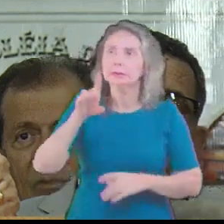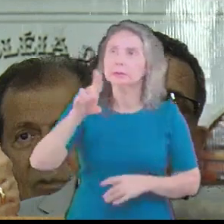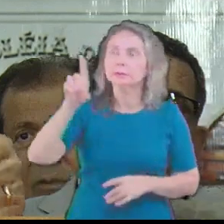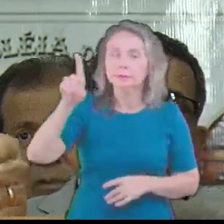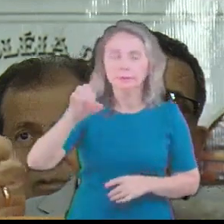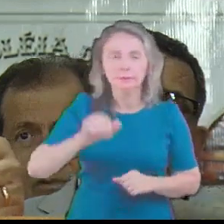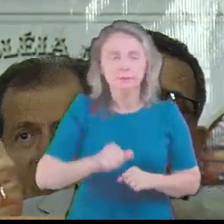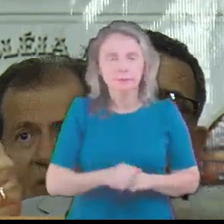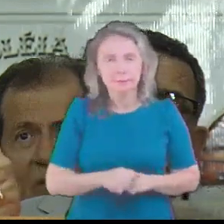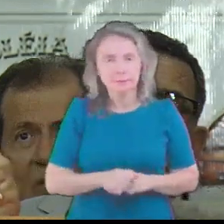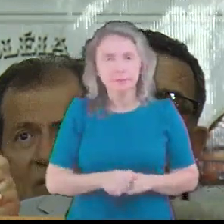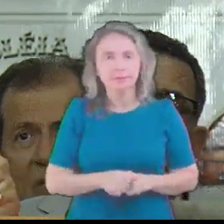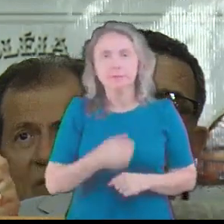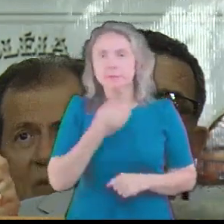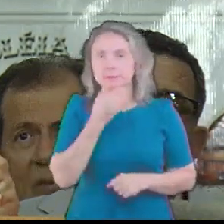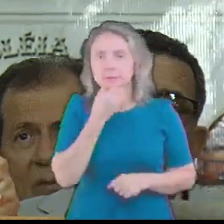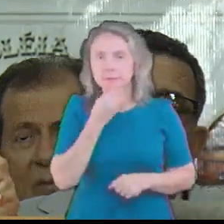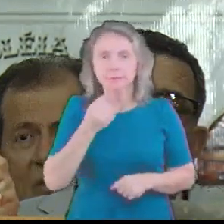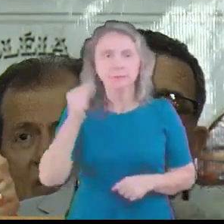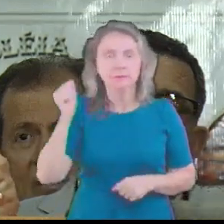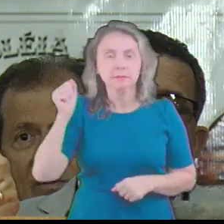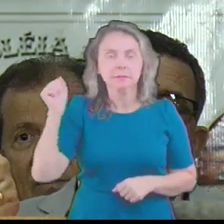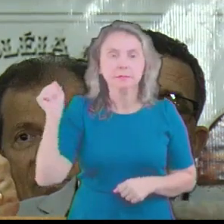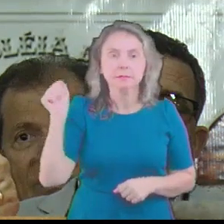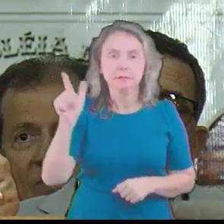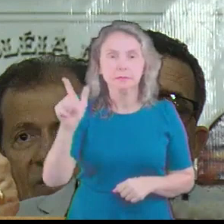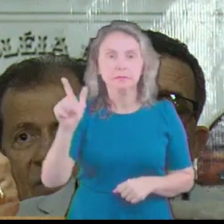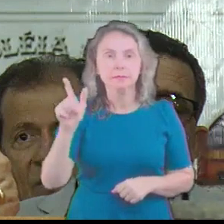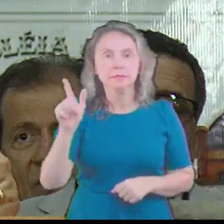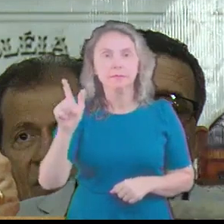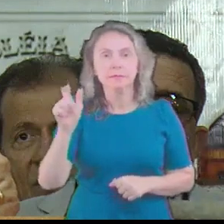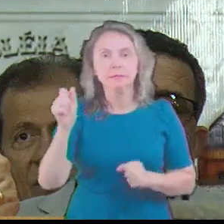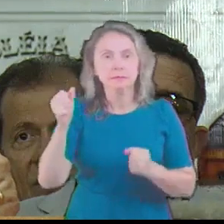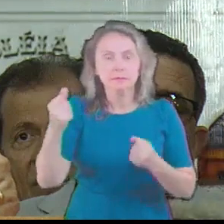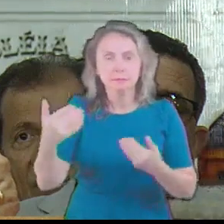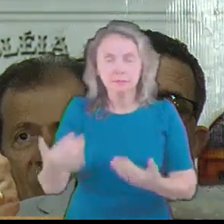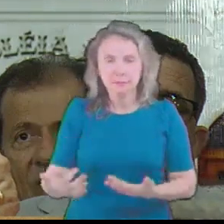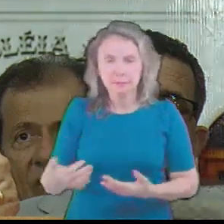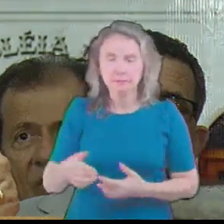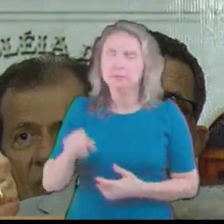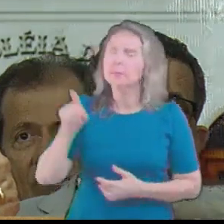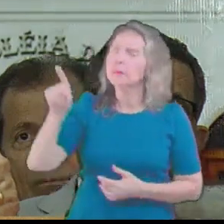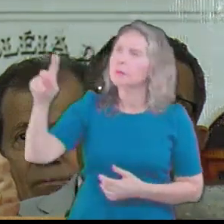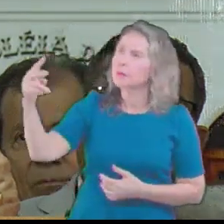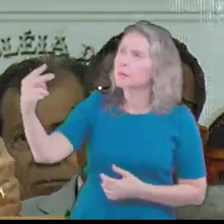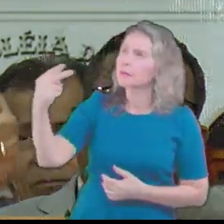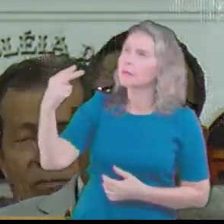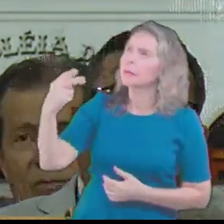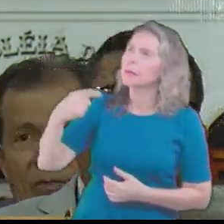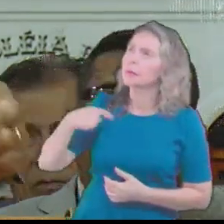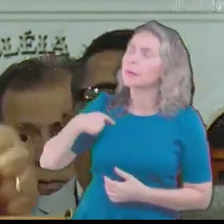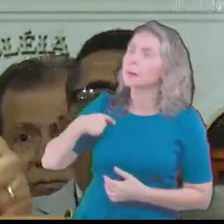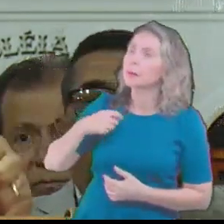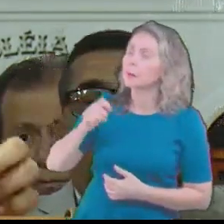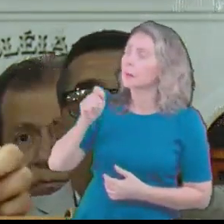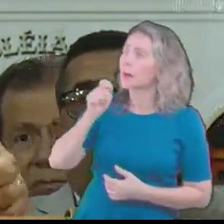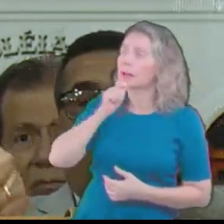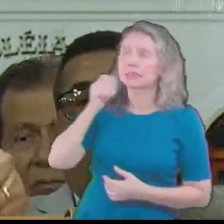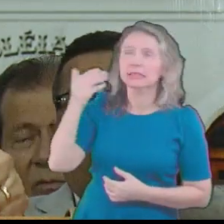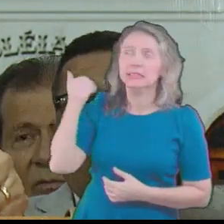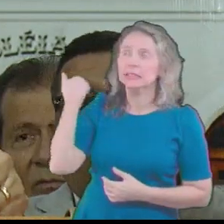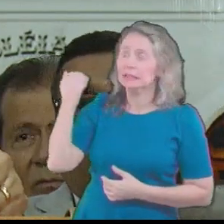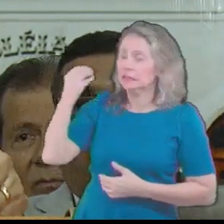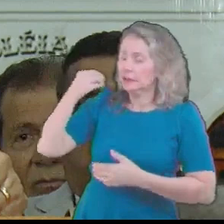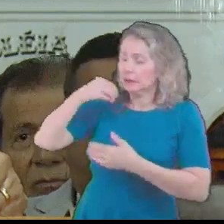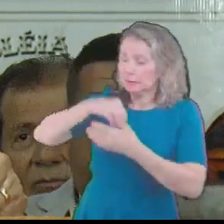E é o próprio Davi que vai dizer: tu me vistes ainda informe no ventre da minha